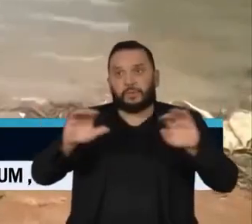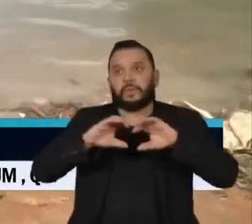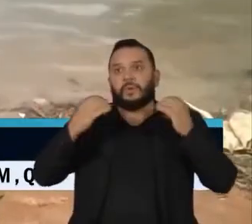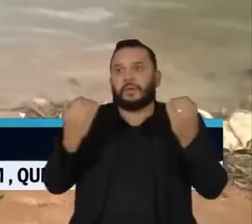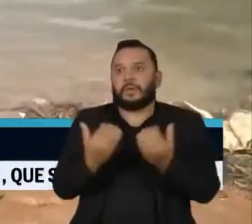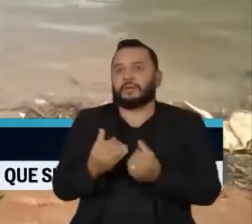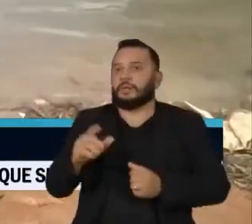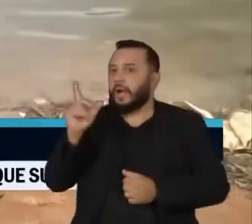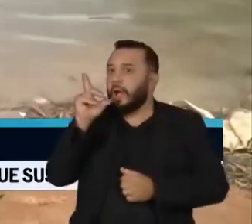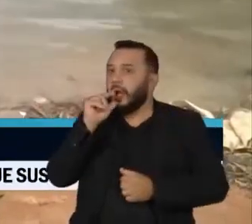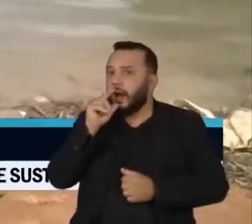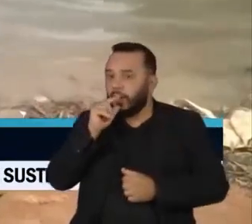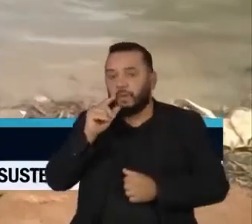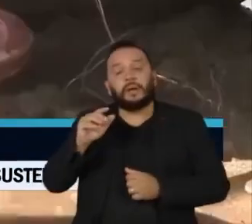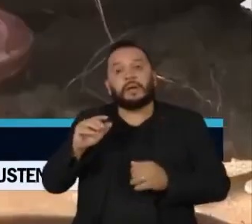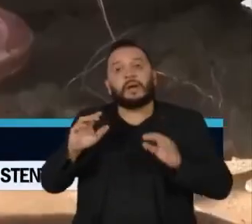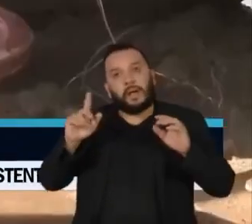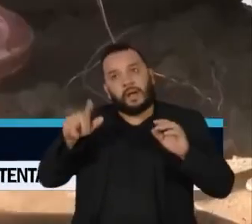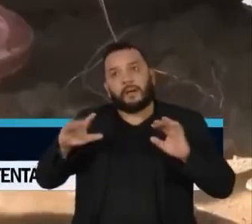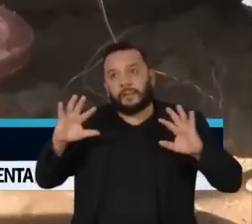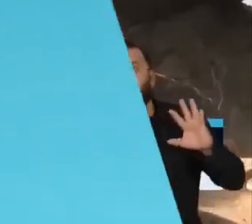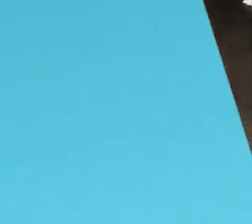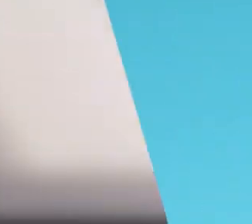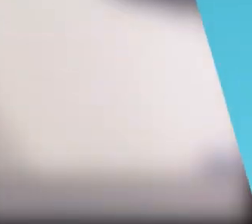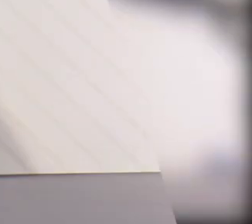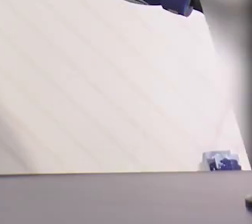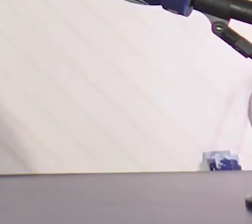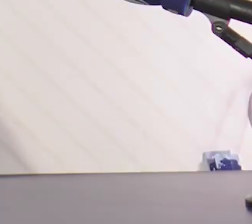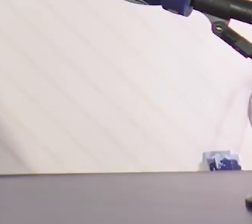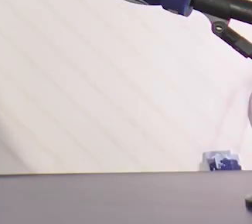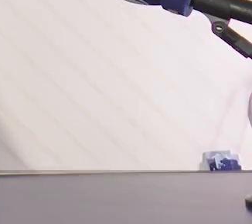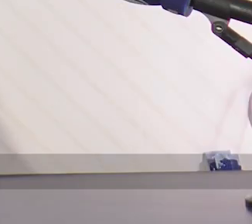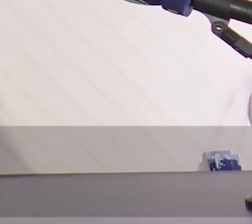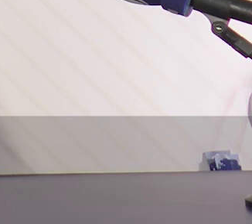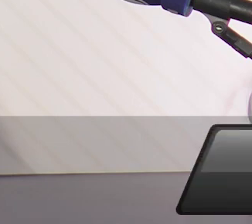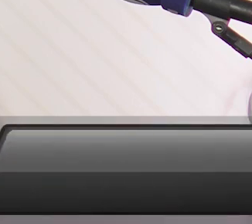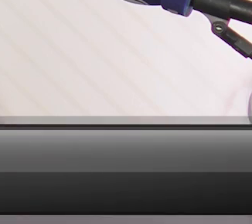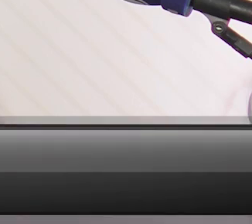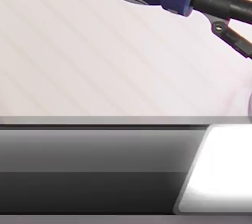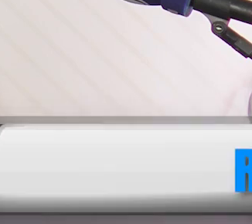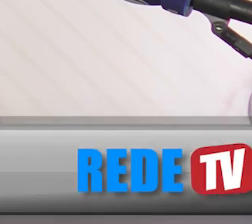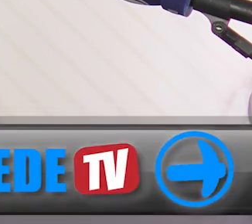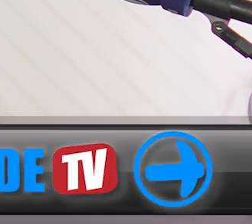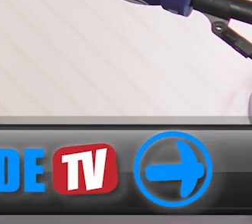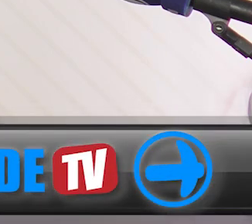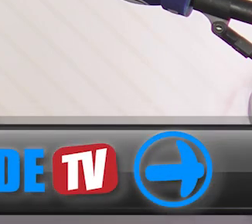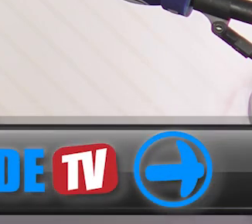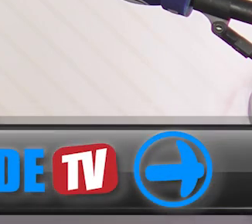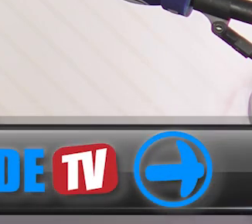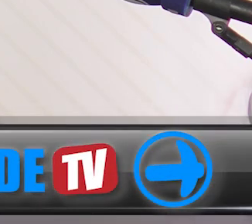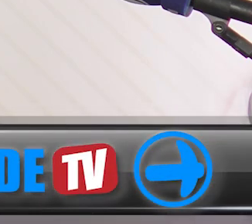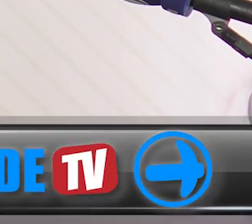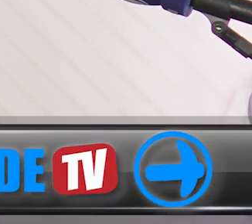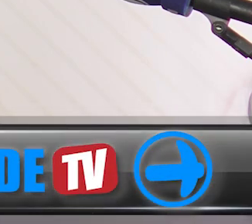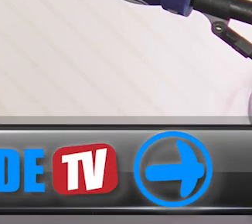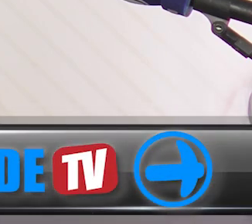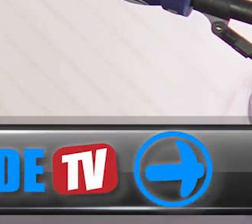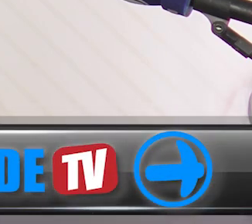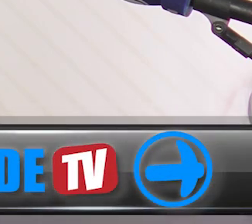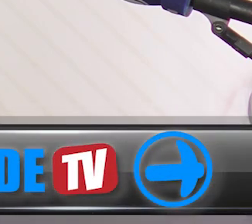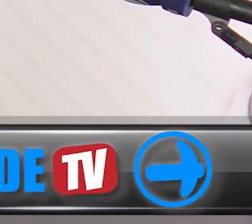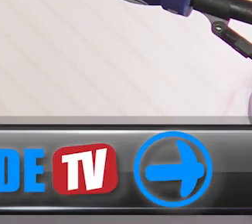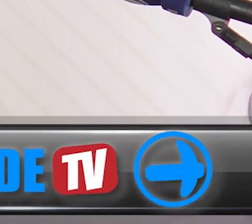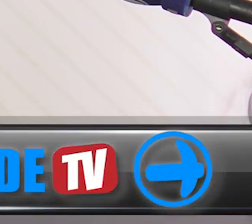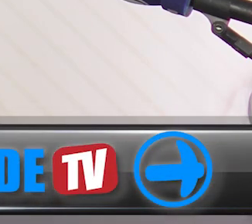água é um bem comum, não uma commodity. E a Polícia Federal prendeu os suspeitos de integrarem a